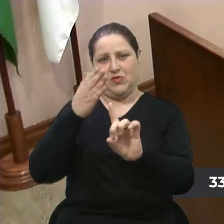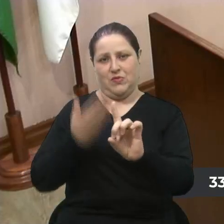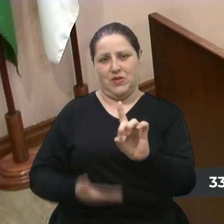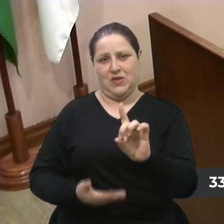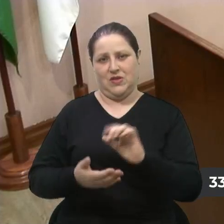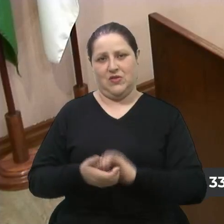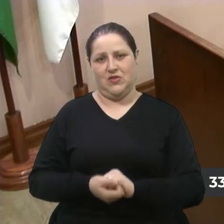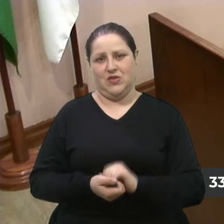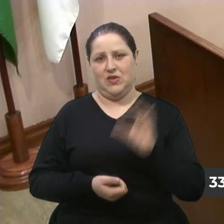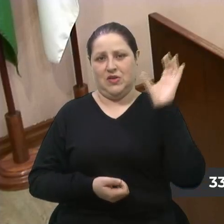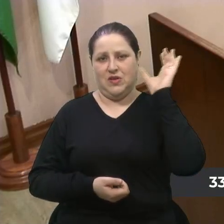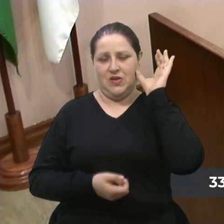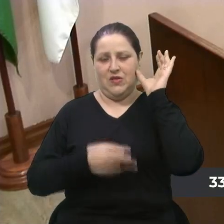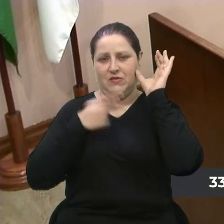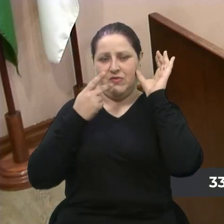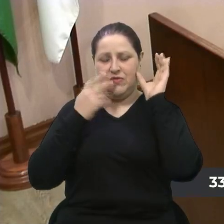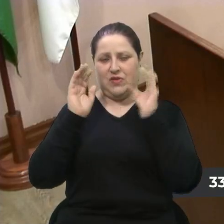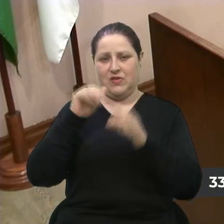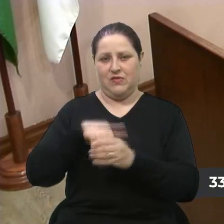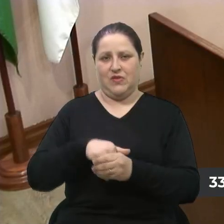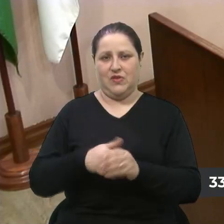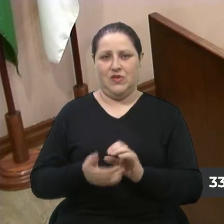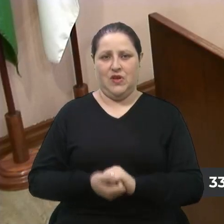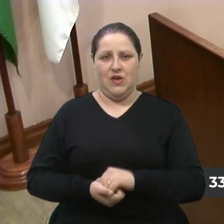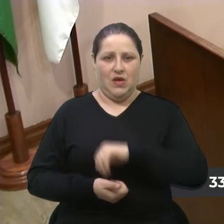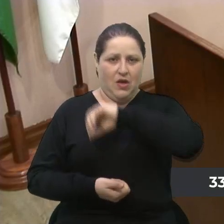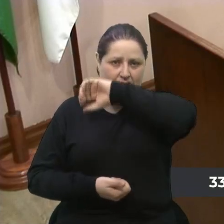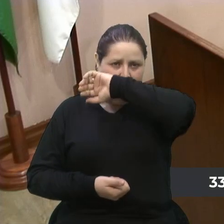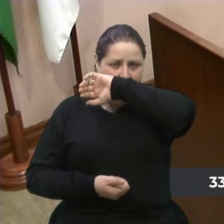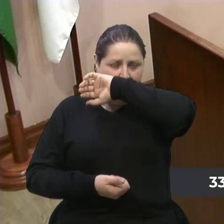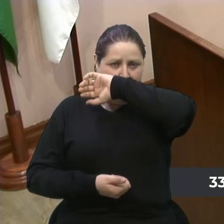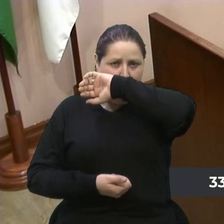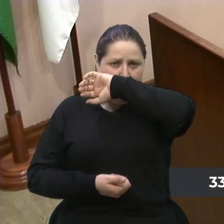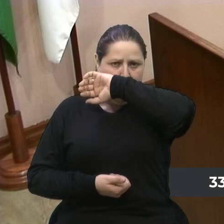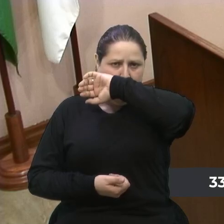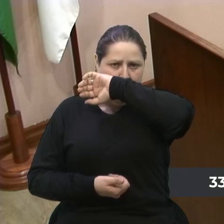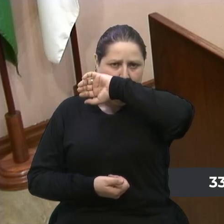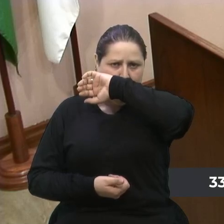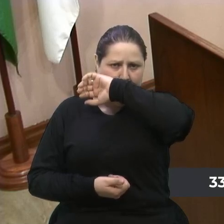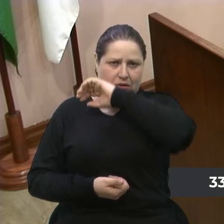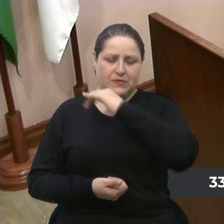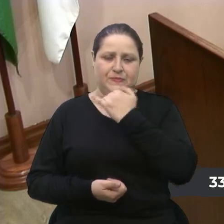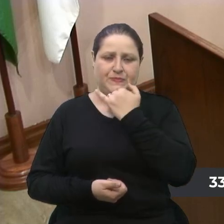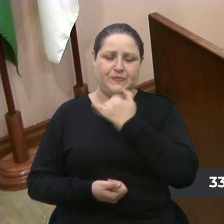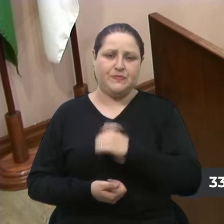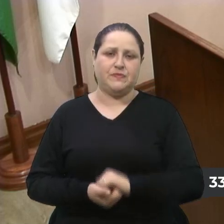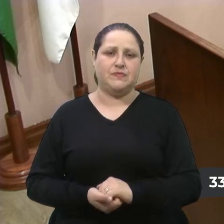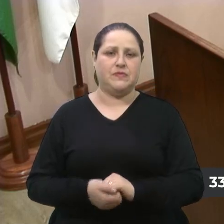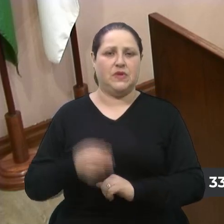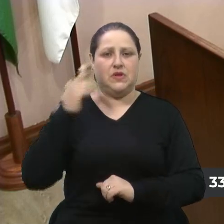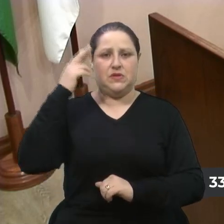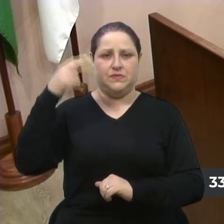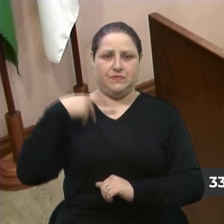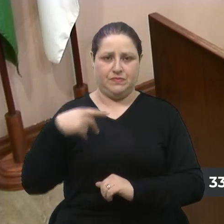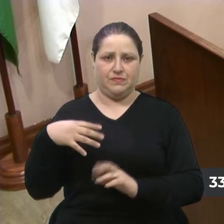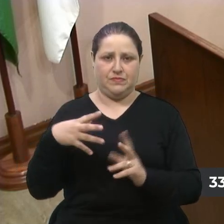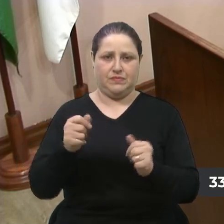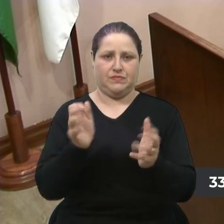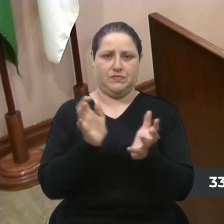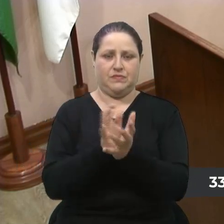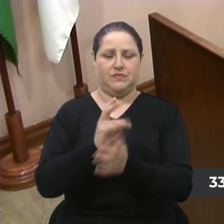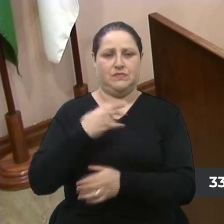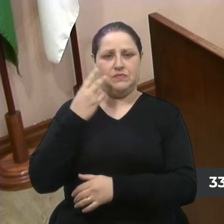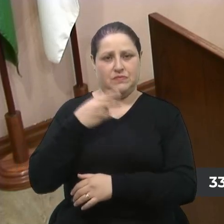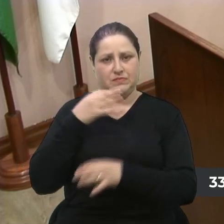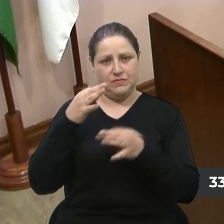Palavra para declarar voto. Senhor presidente, caros colegas vereadores, com certeza meu voto